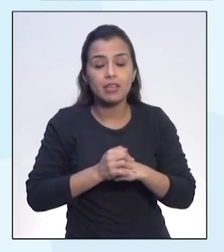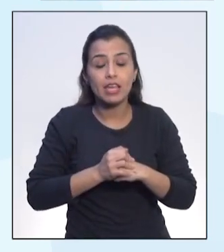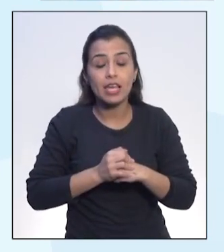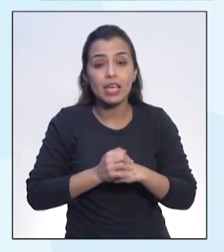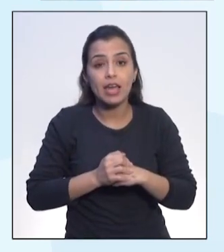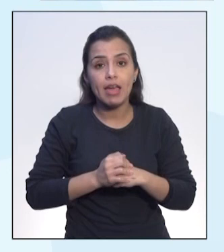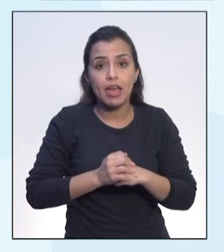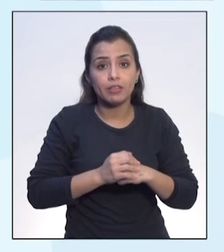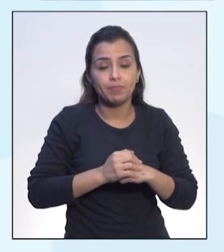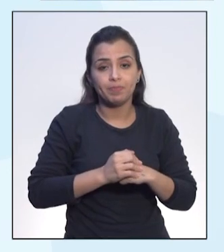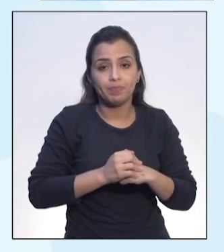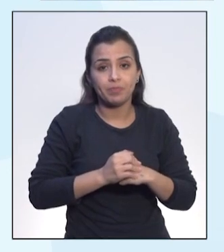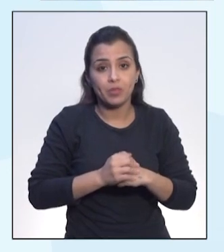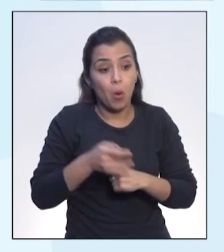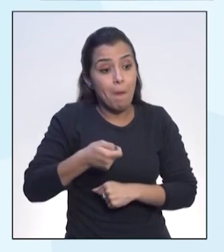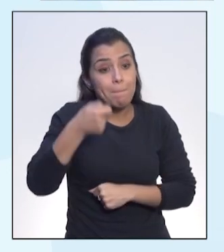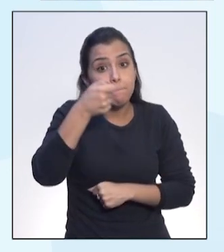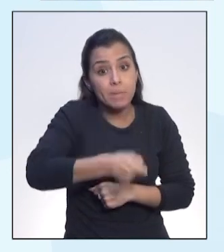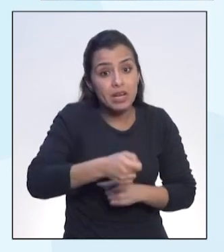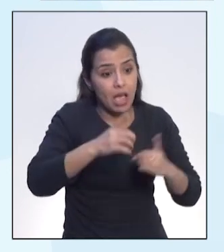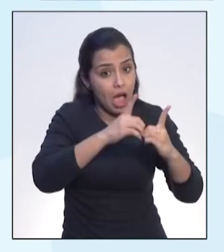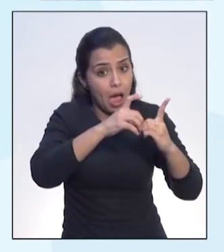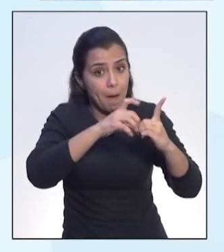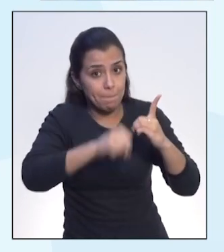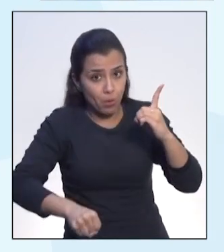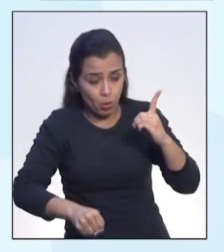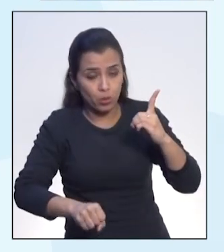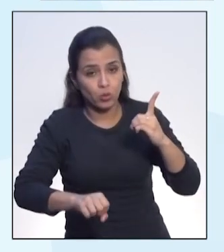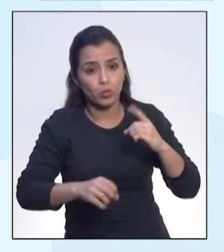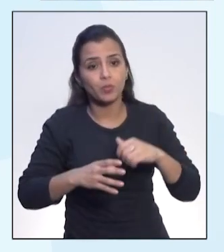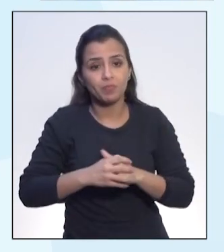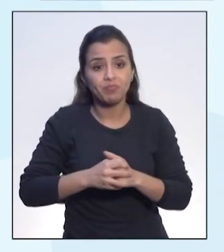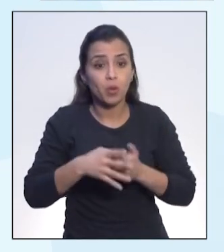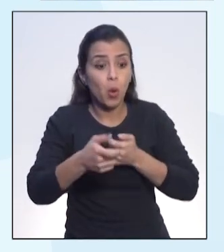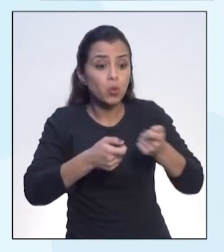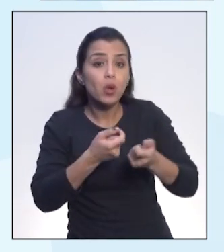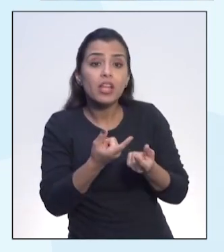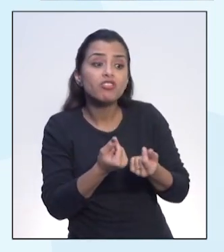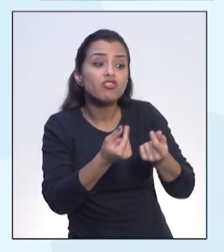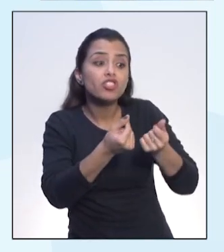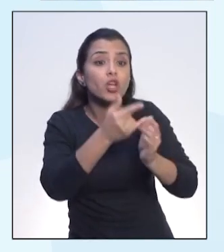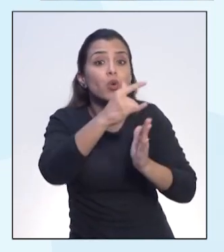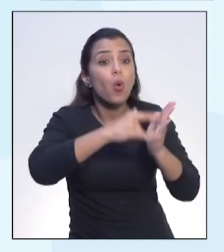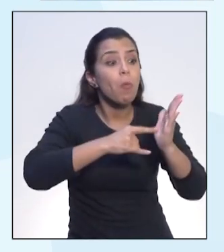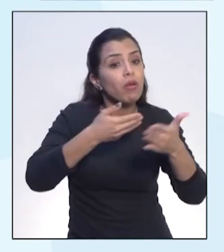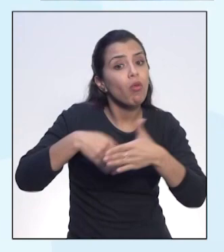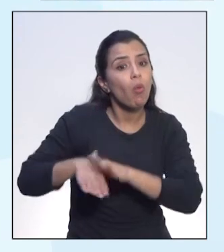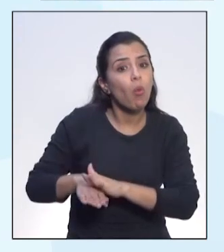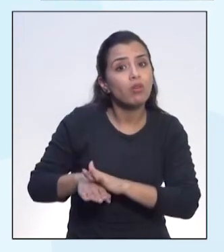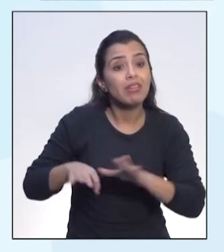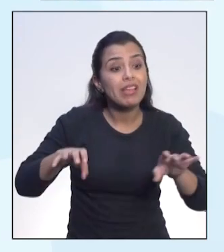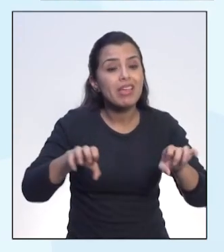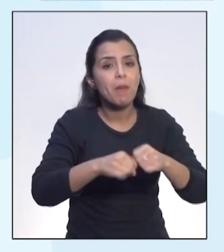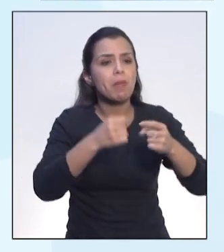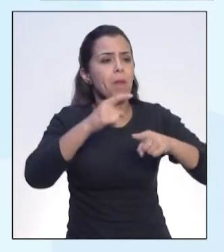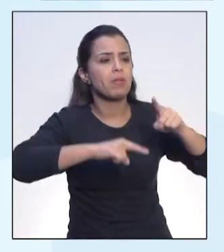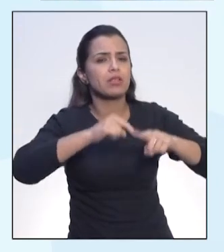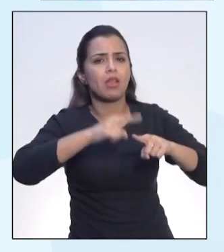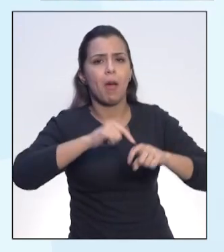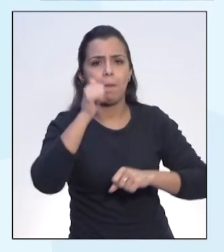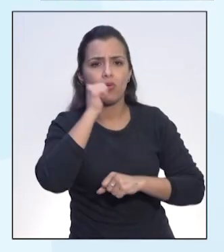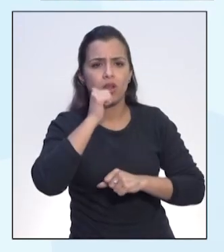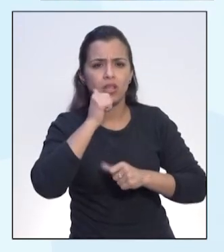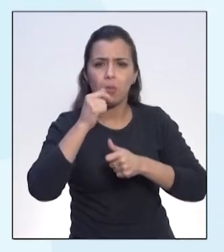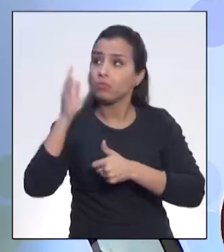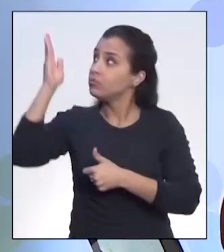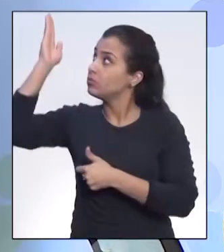ou obrigá-la a abortar, controlar o dinheiro ou reter documentos, quebrar objetos das mulheres. Tudo